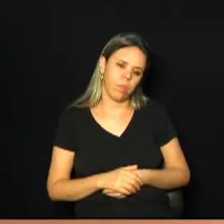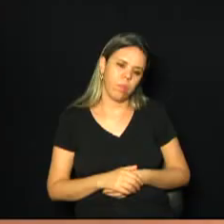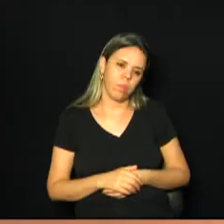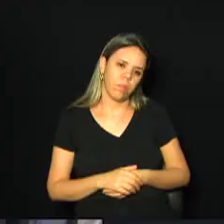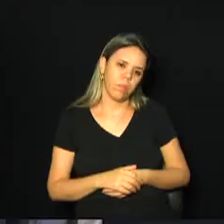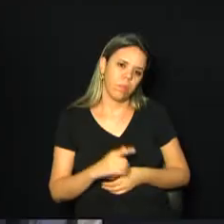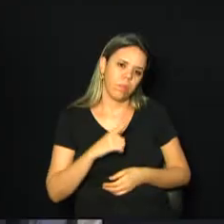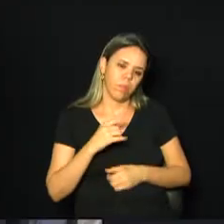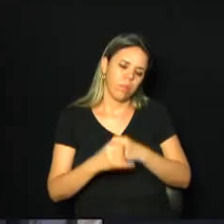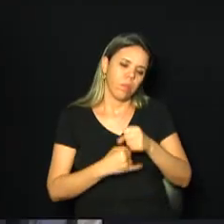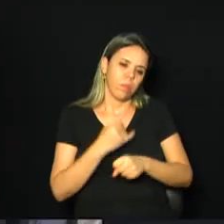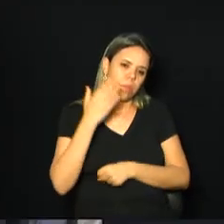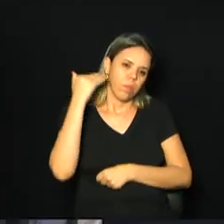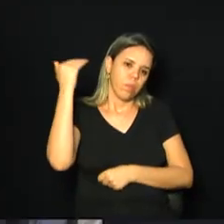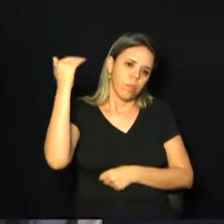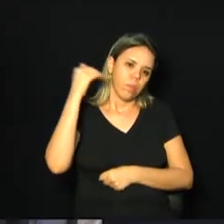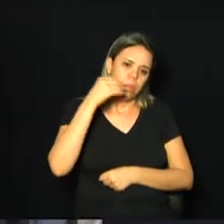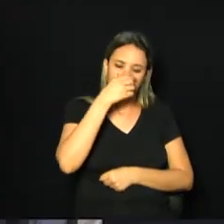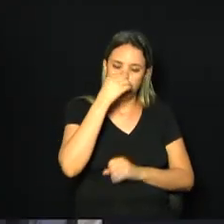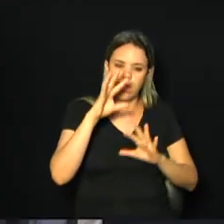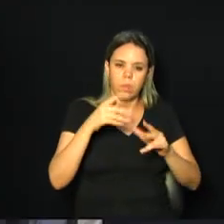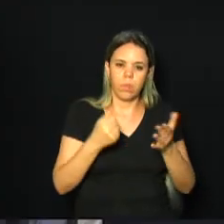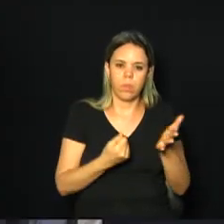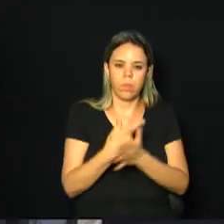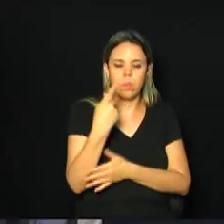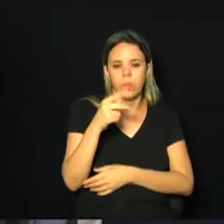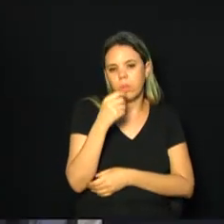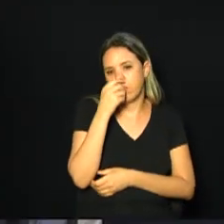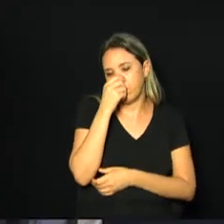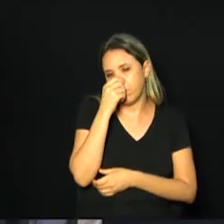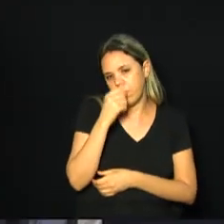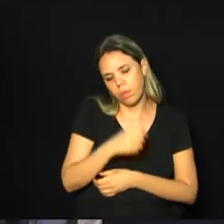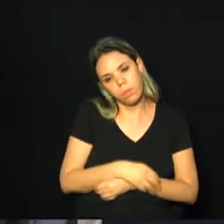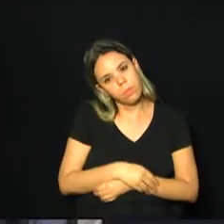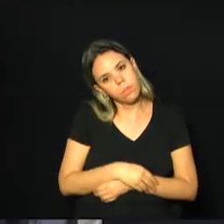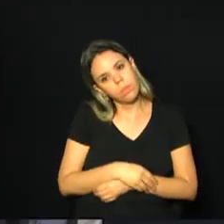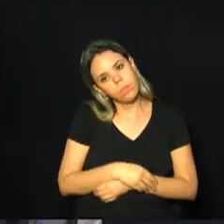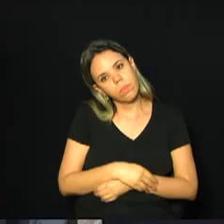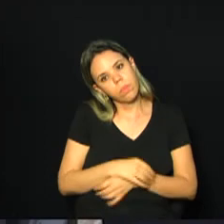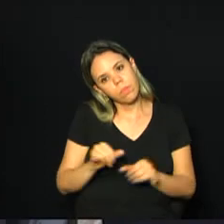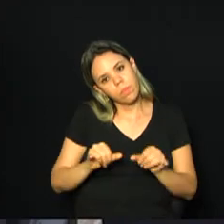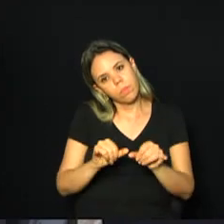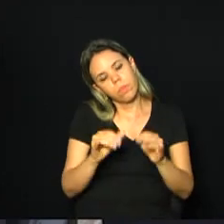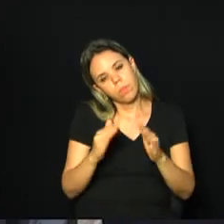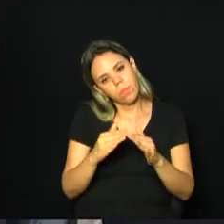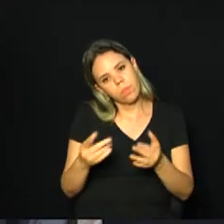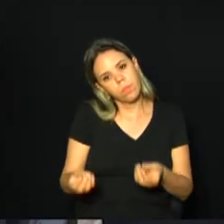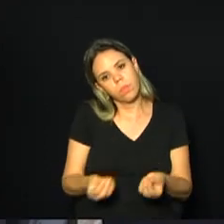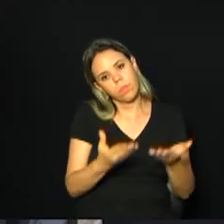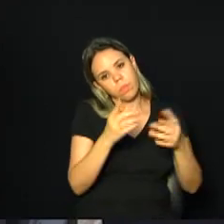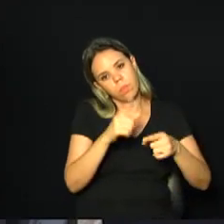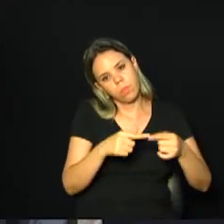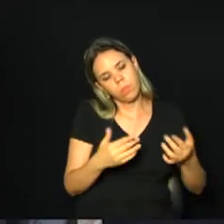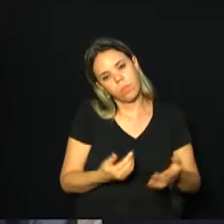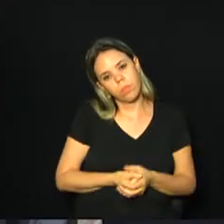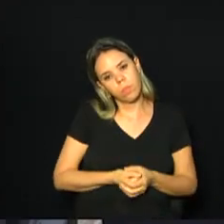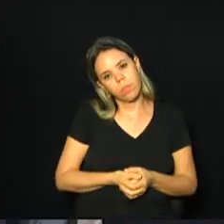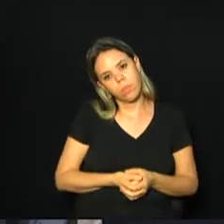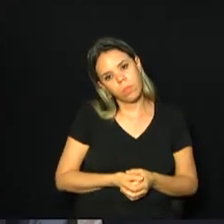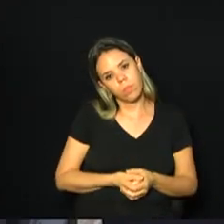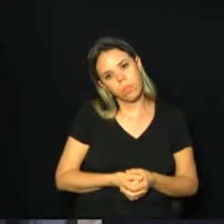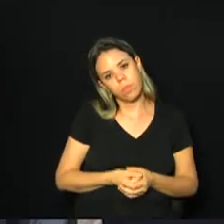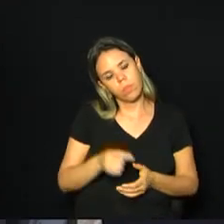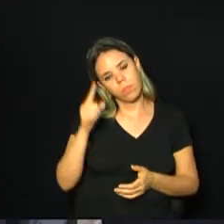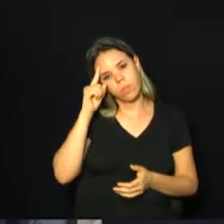Existe um site famoso que todo mundo compra nele. Aí o carrinho vem na porta da tua casa entregar a mercadoria. Segunda, terça, quarta,